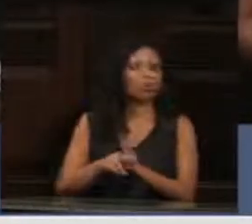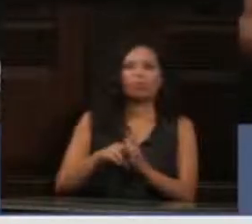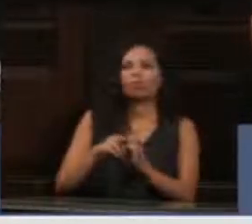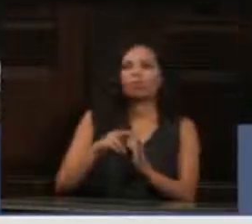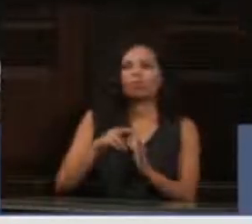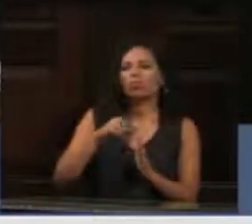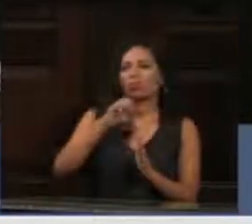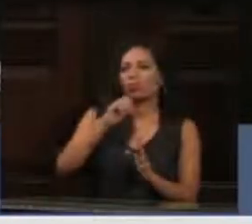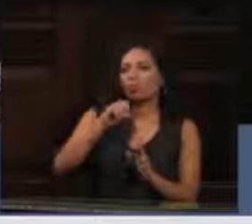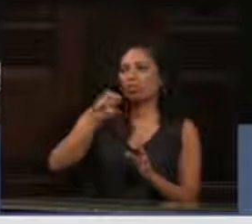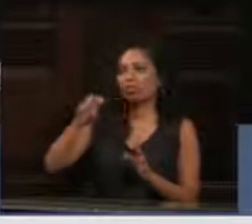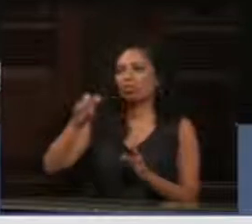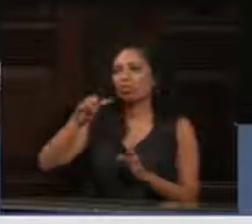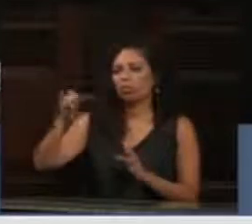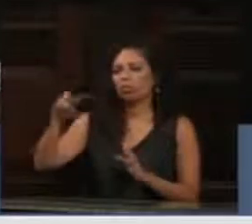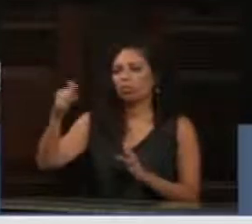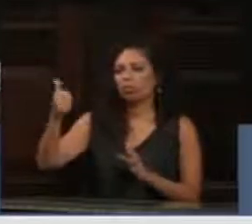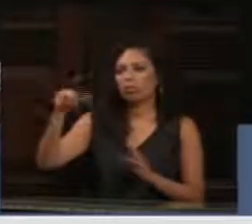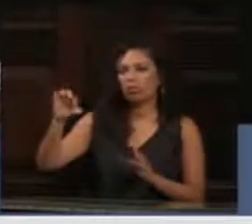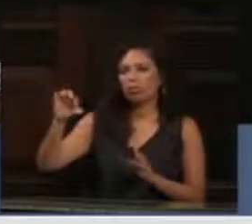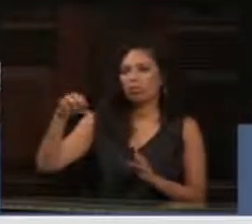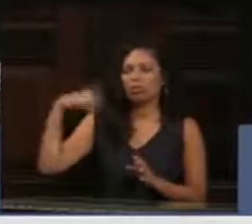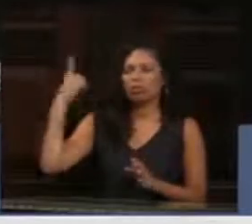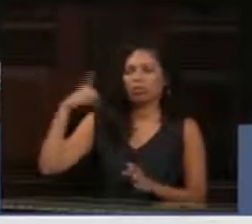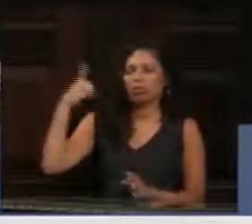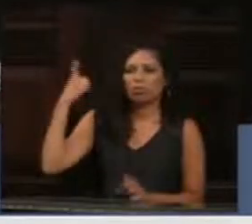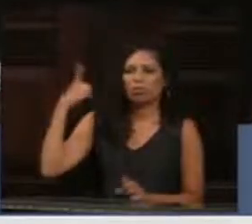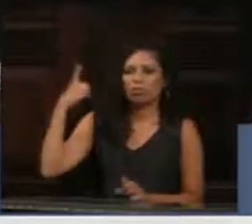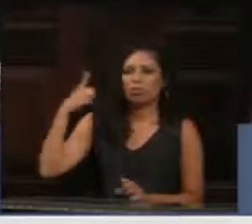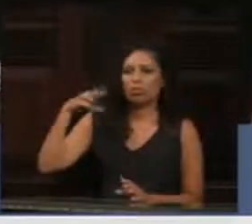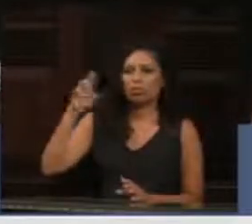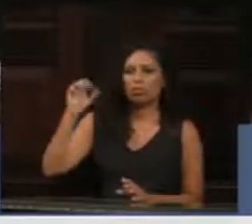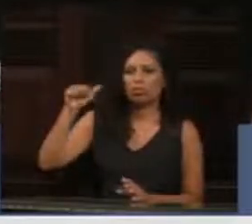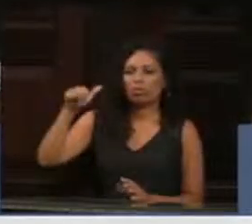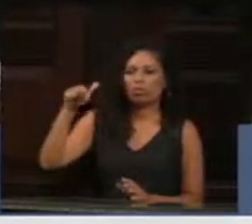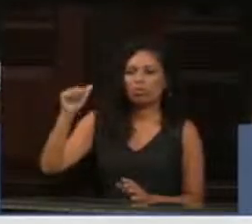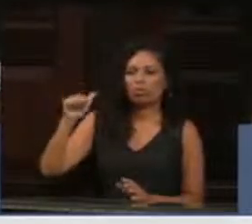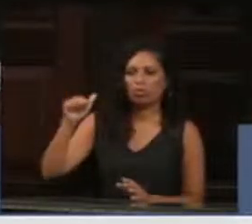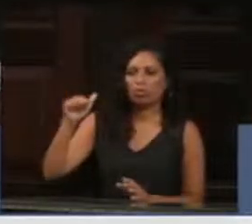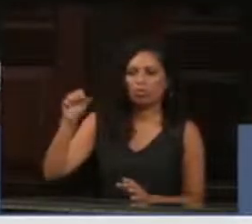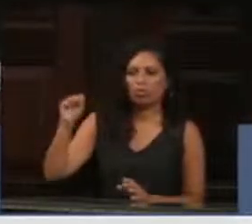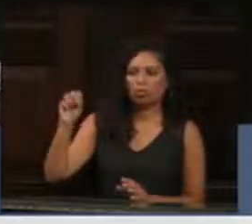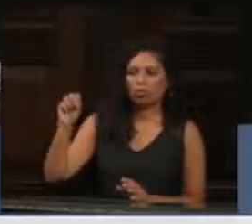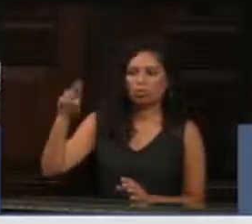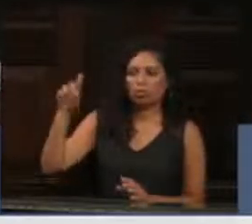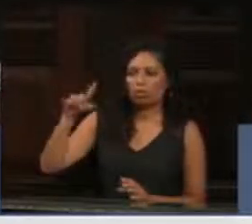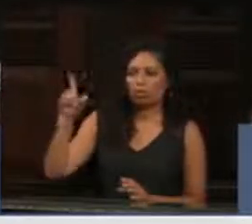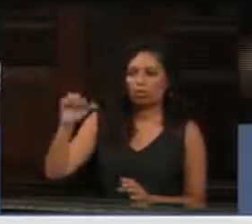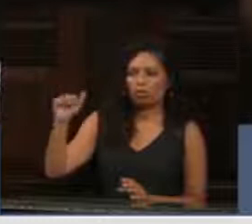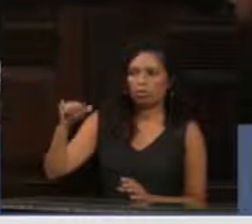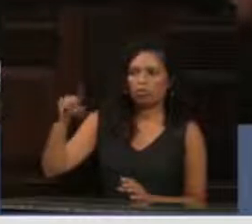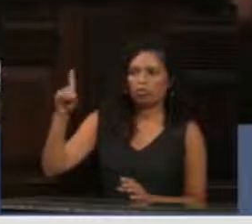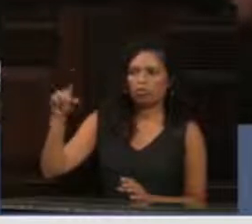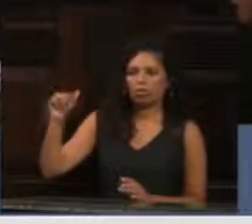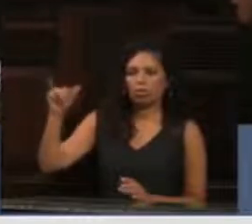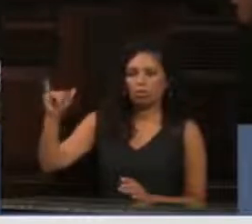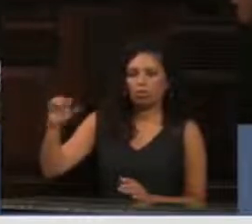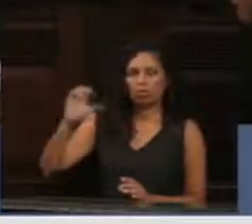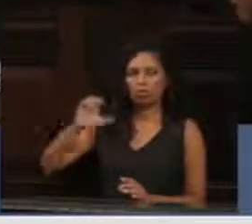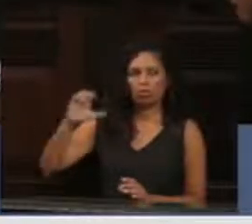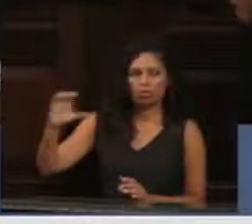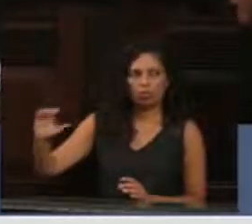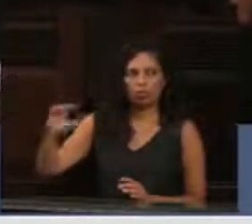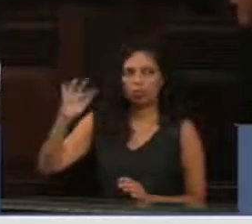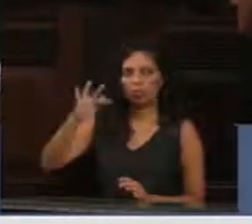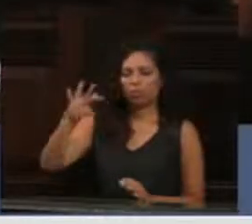número 05/2019, de autoria do deputado Renan Souza, Dani Monteiro, Eliomar Coelho,